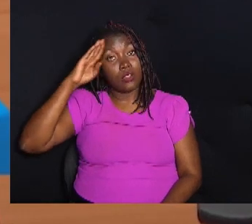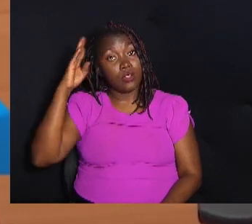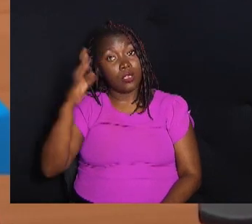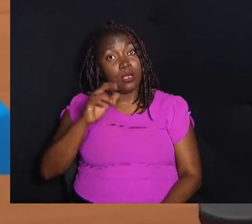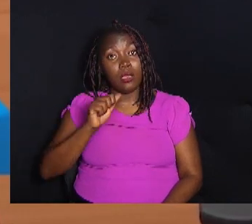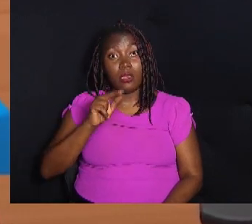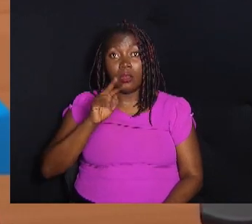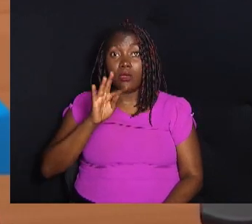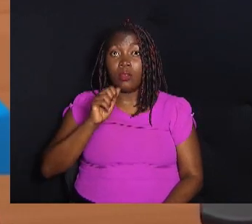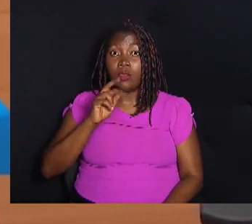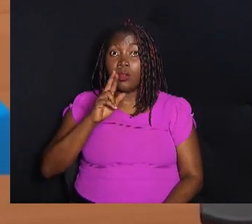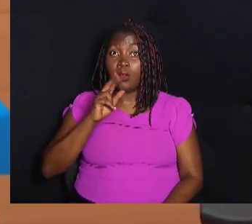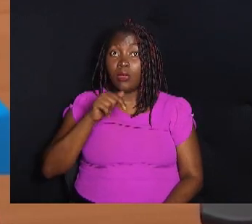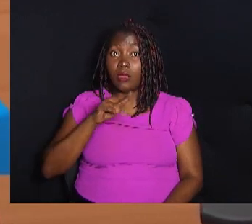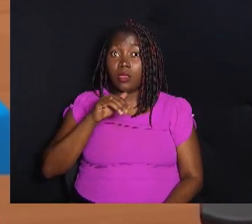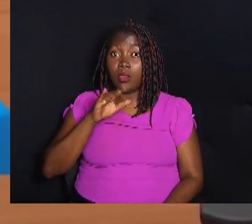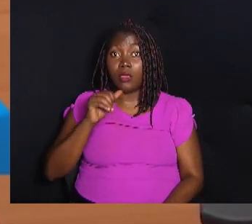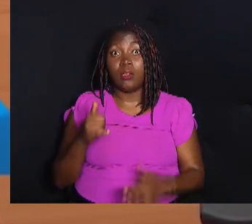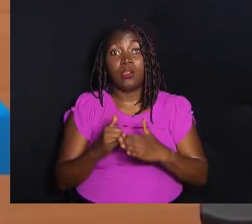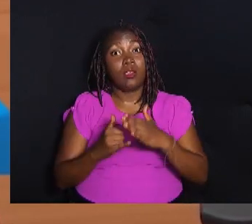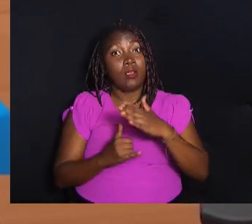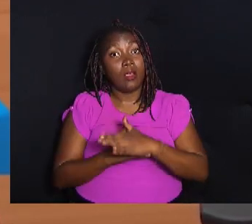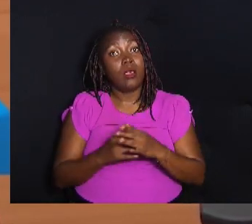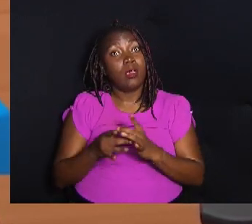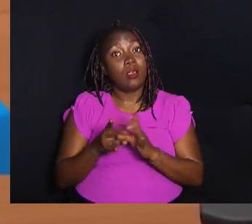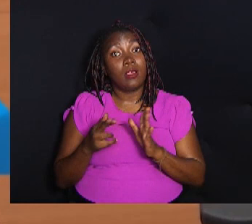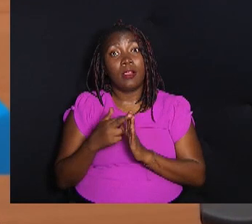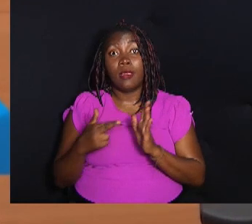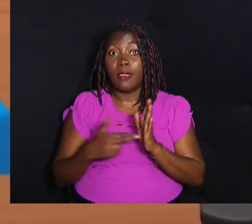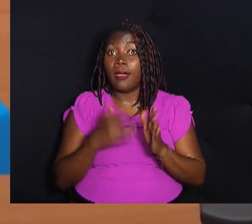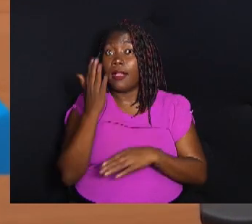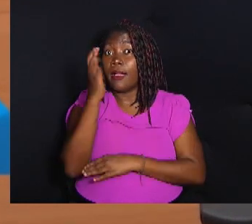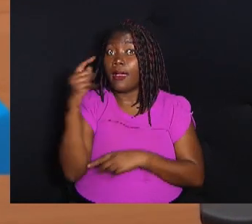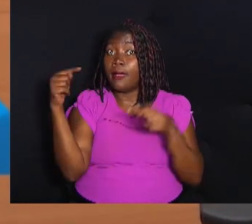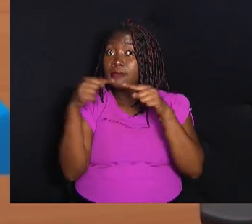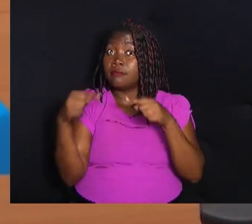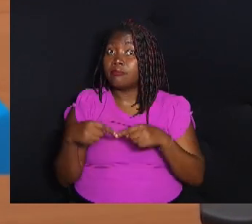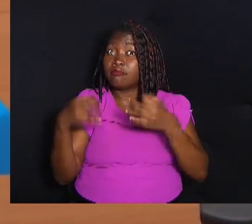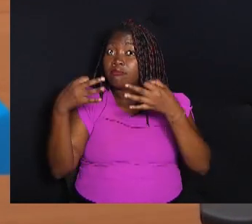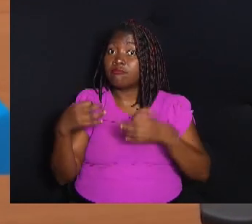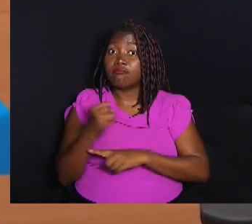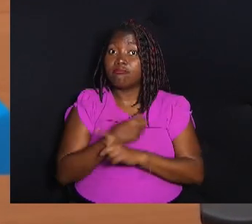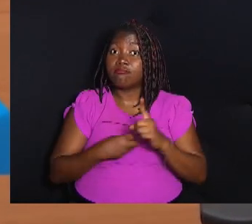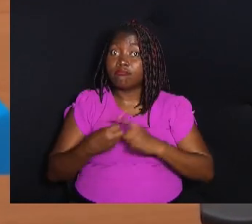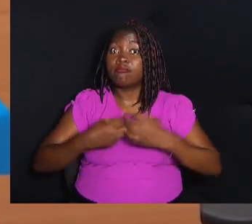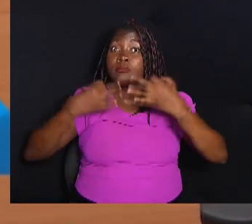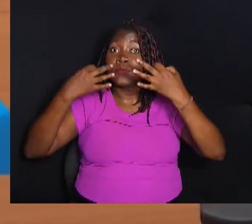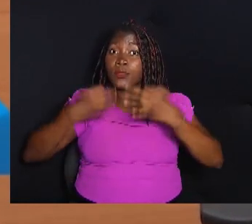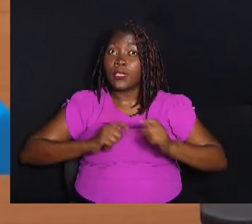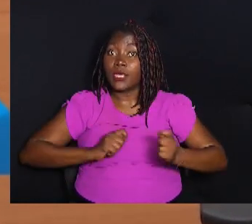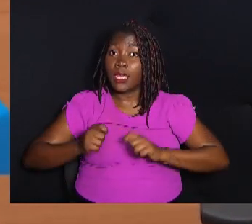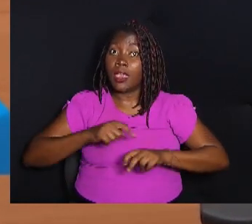fundacional permitindo a adoção de critérios ambientalmente corretos socialmente justos e economicamente viáveis